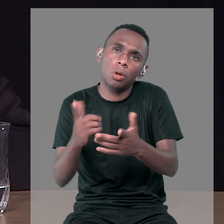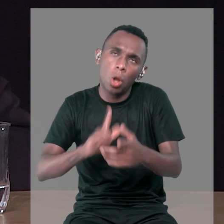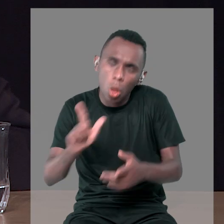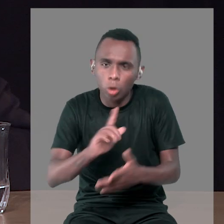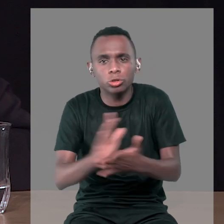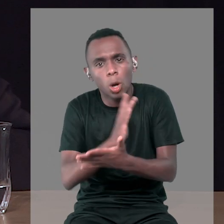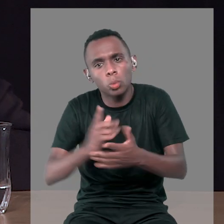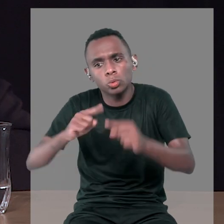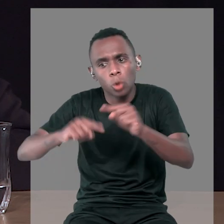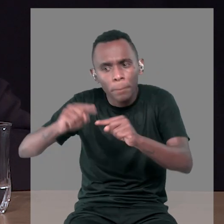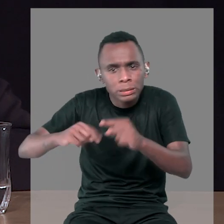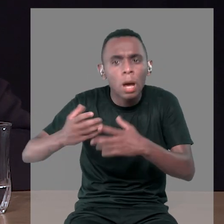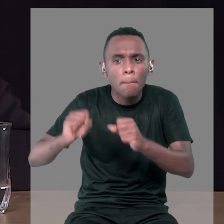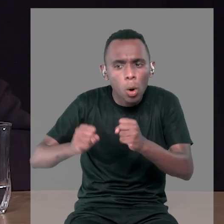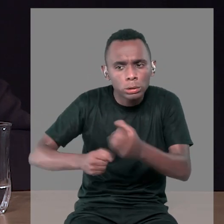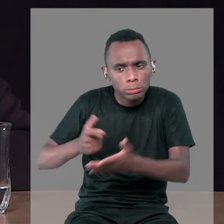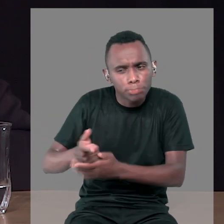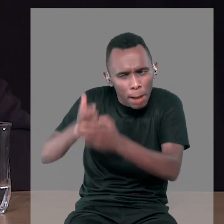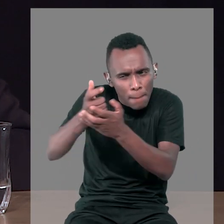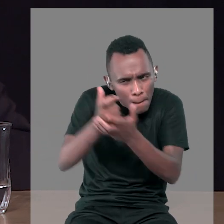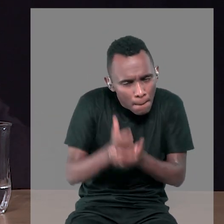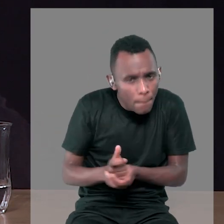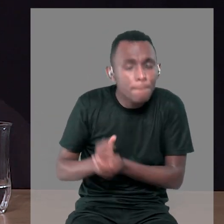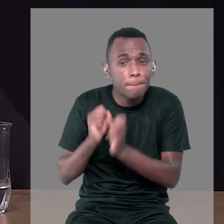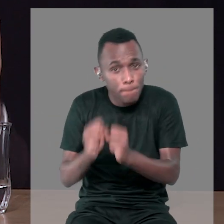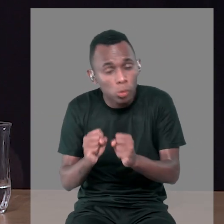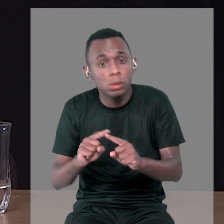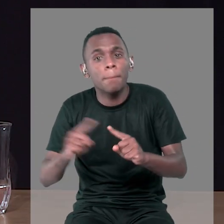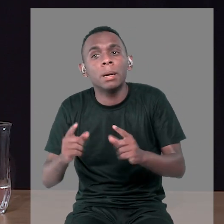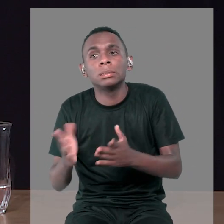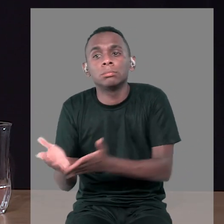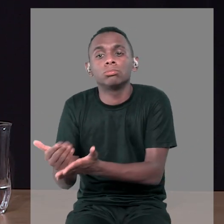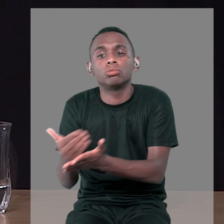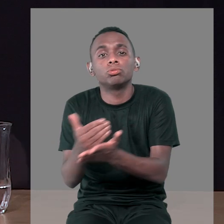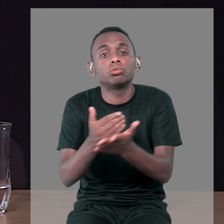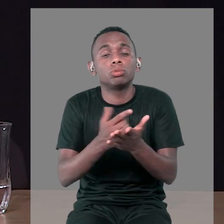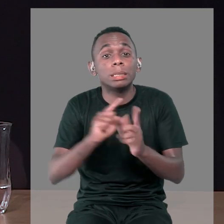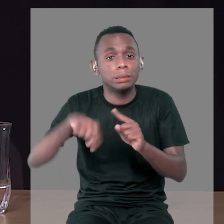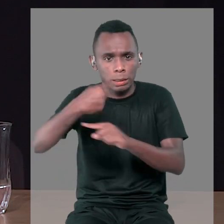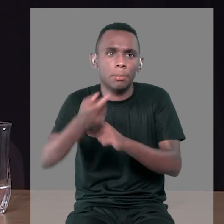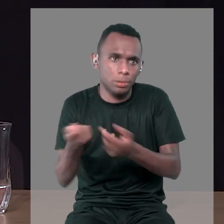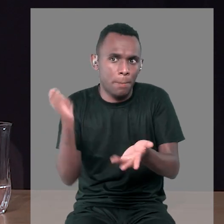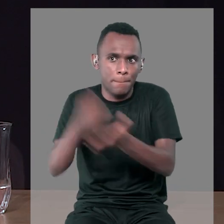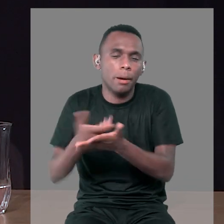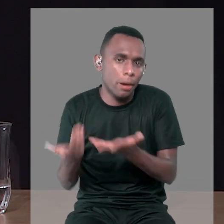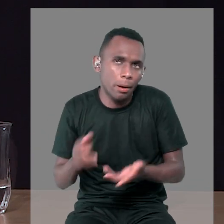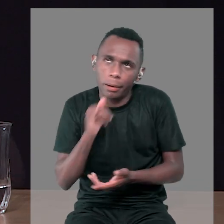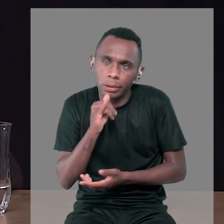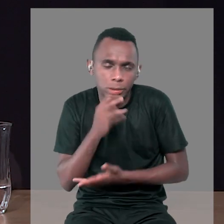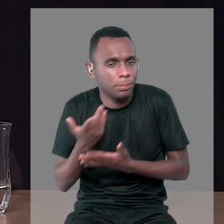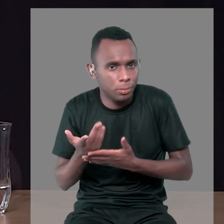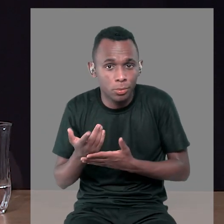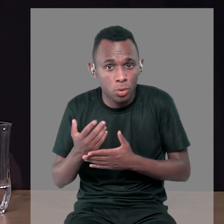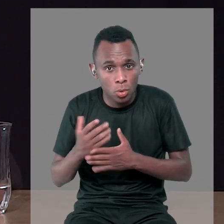ser atacados, né, você recolher esses bens depois, até para pagar o seu exército, como faziam os romanos, fazia